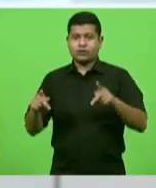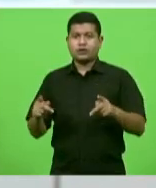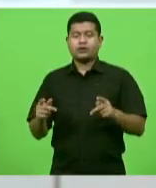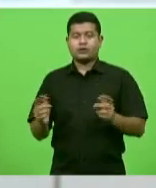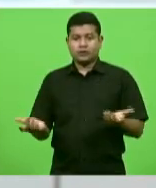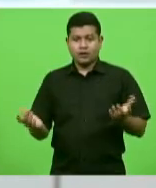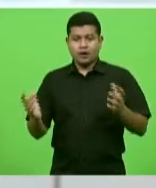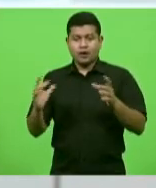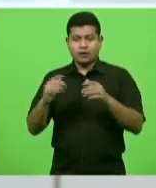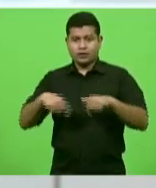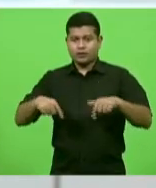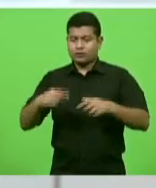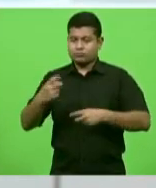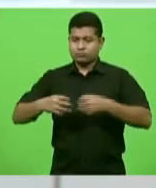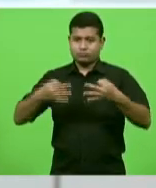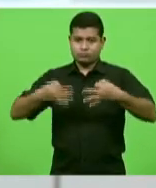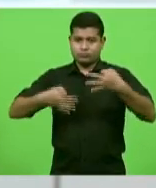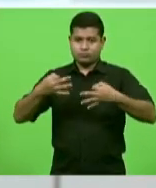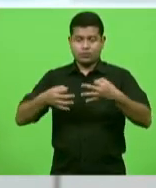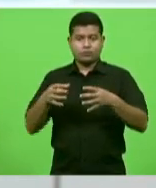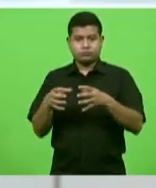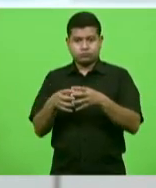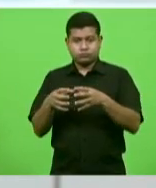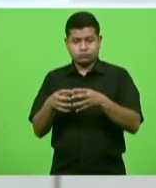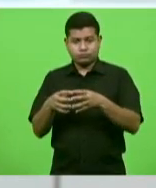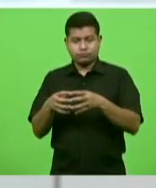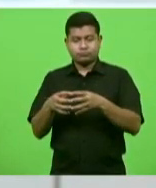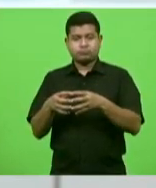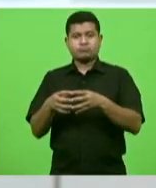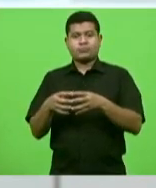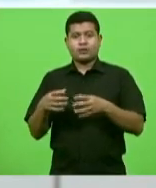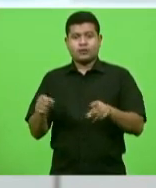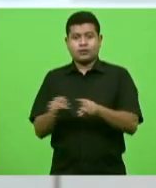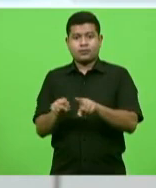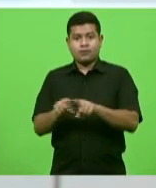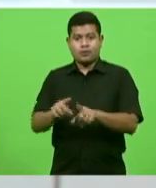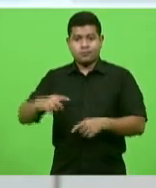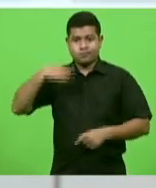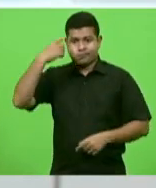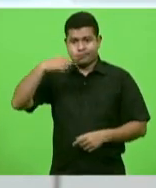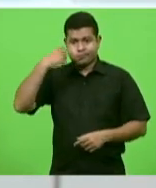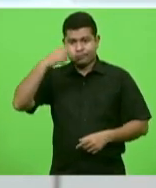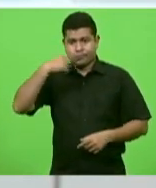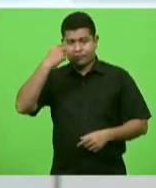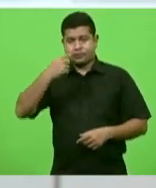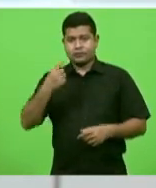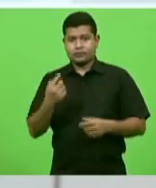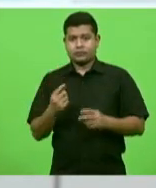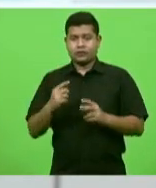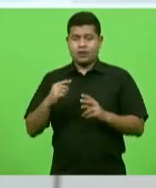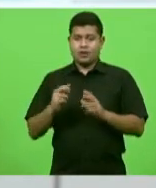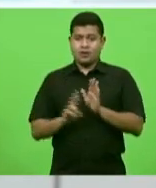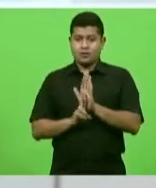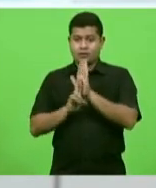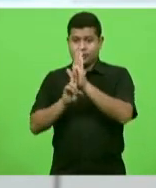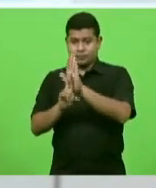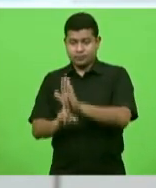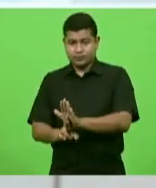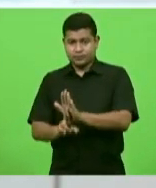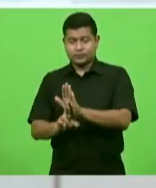julgamento os excelentíssimos senhores advogados dos representantes e do